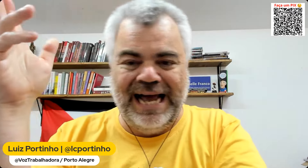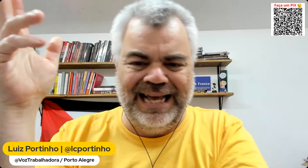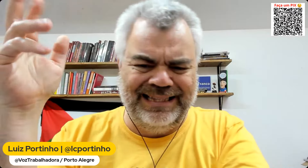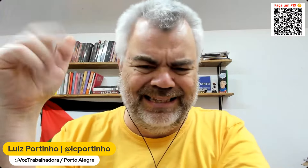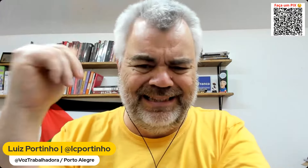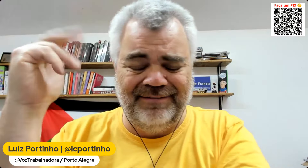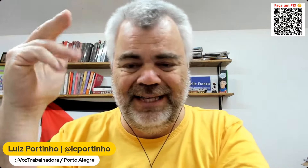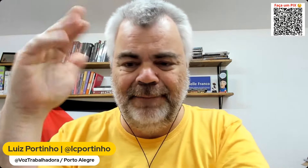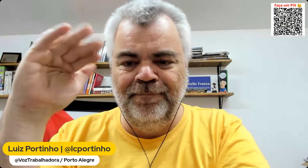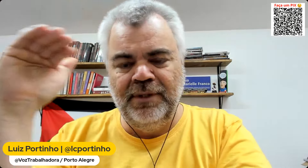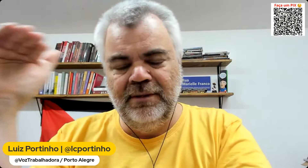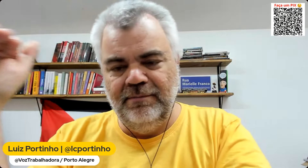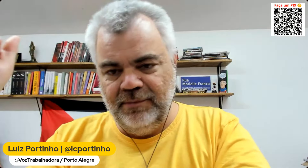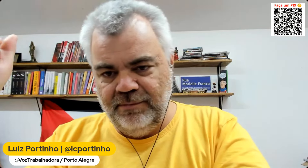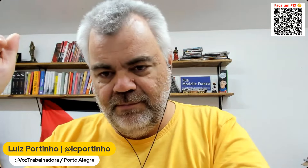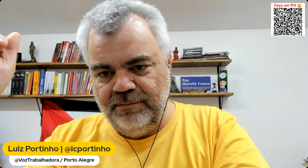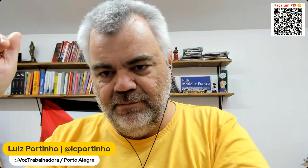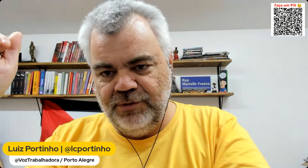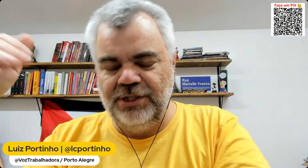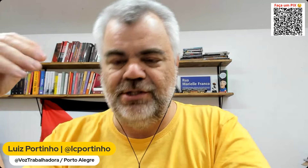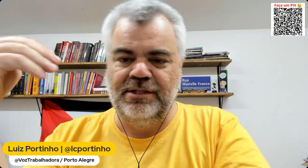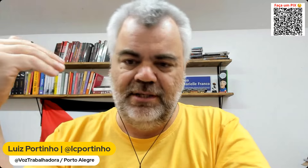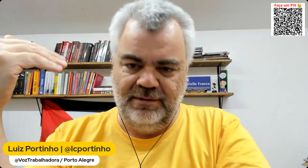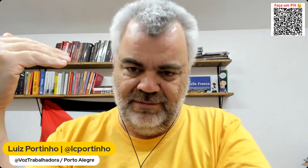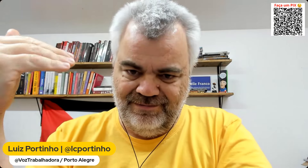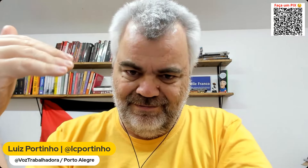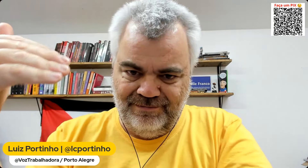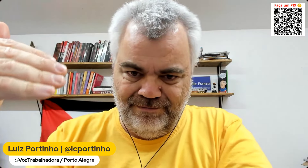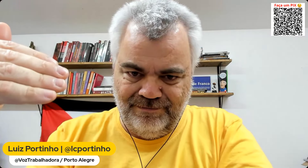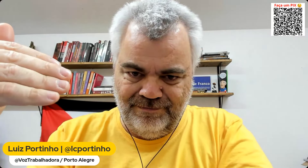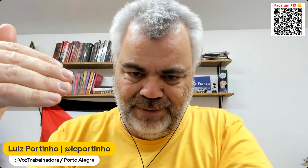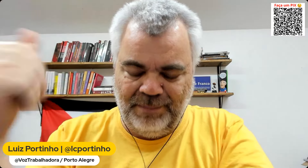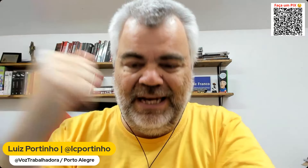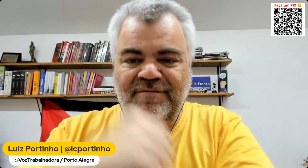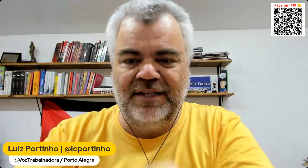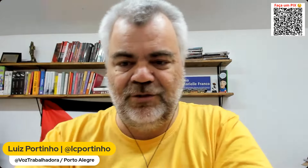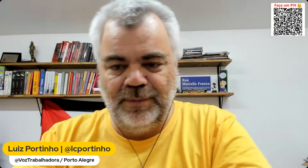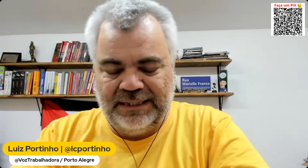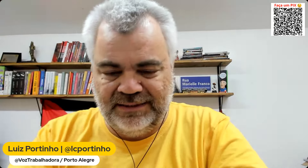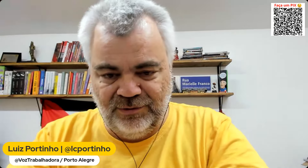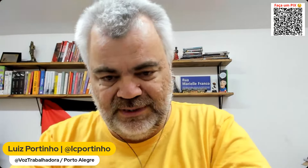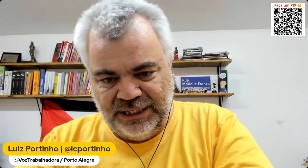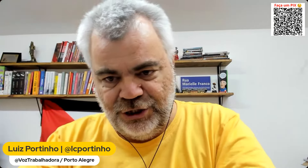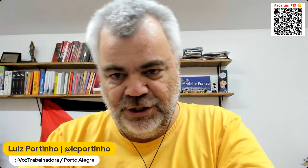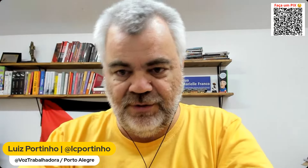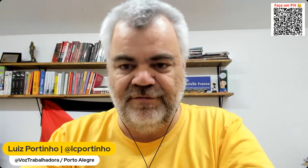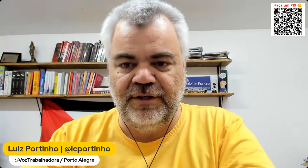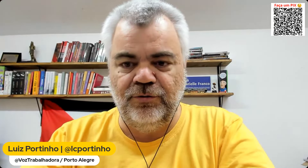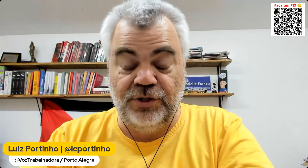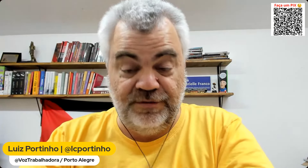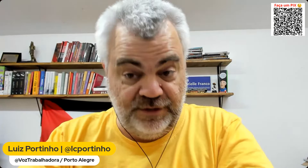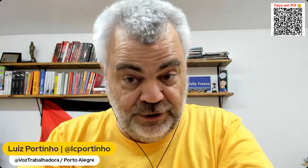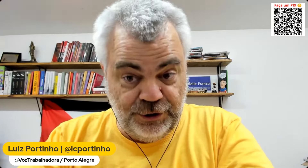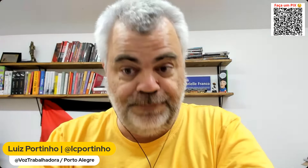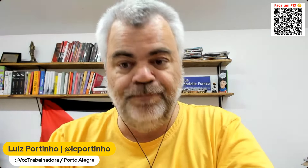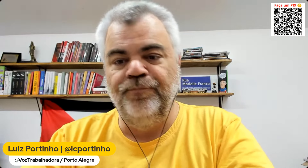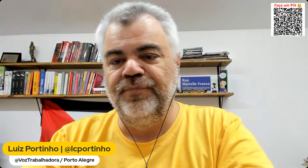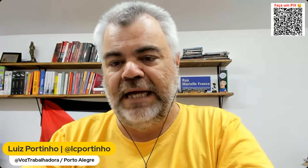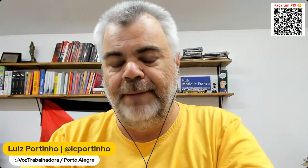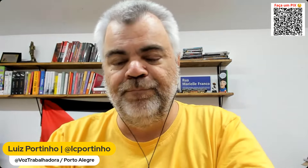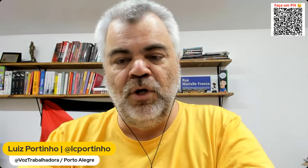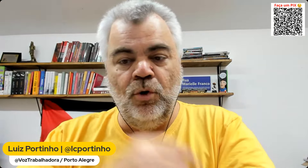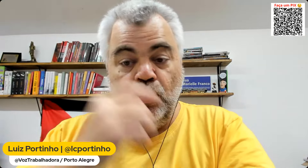bilionários, o Biden estava aí. Gente, assim, primeira vez que o Brasil sedia o evento